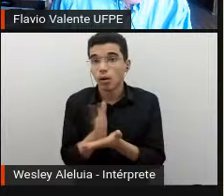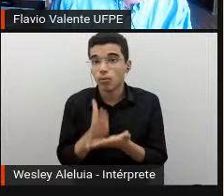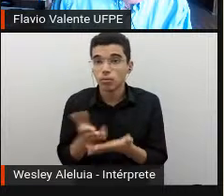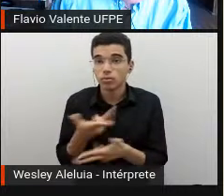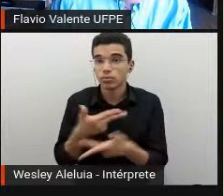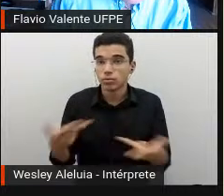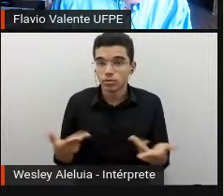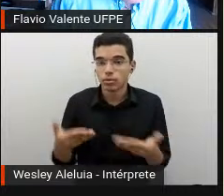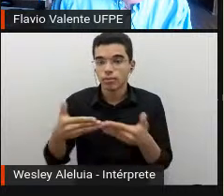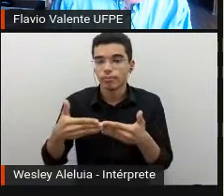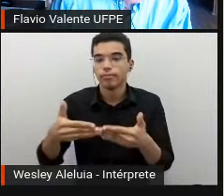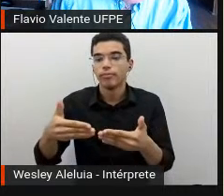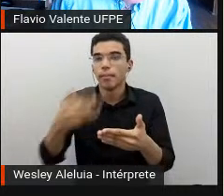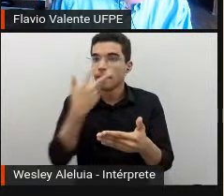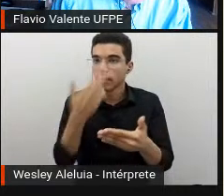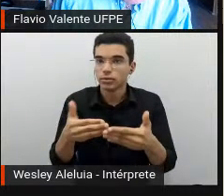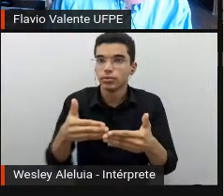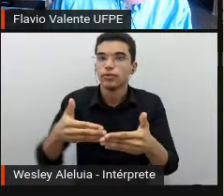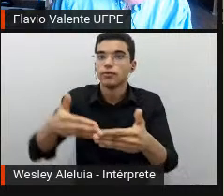posso passar o próximo slide?